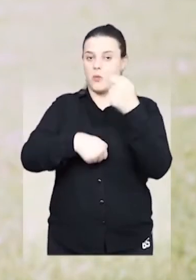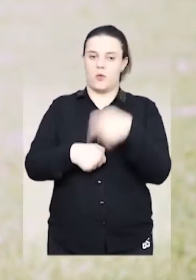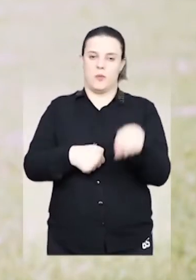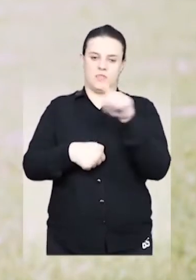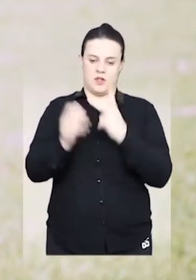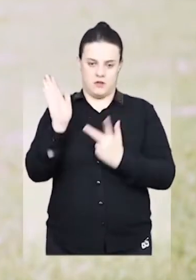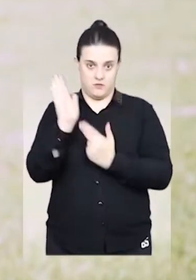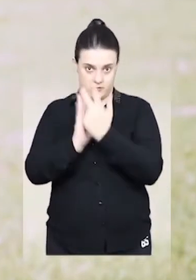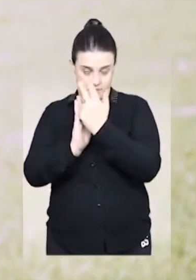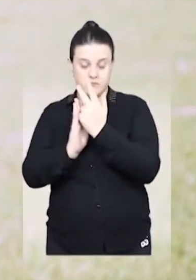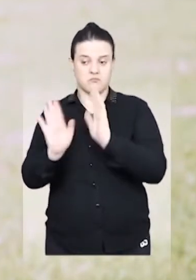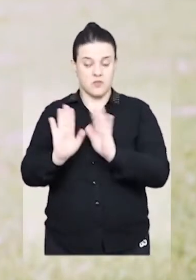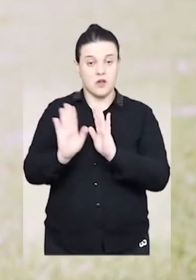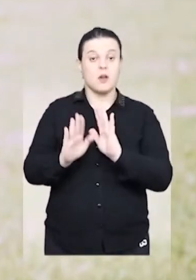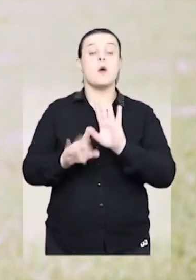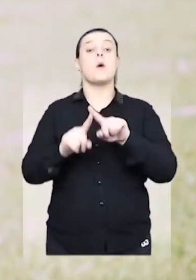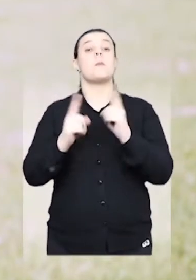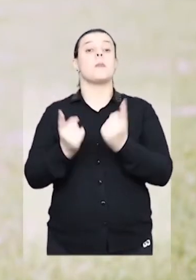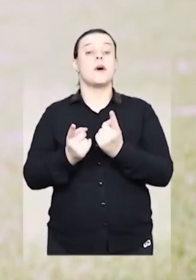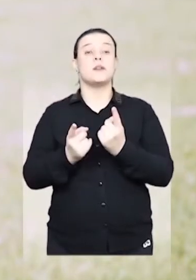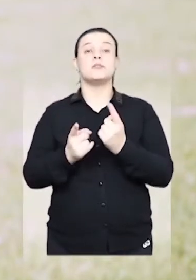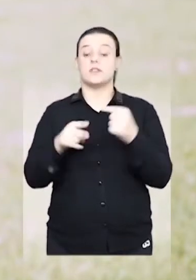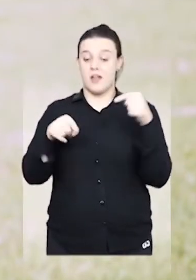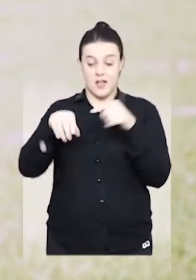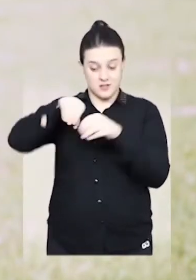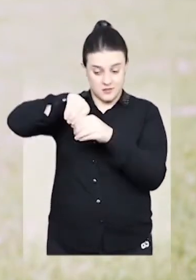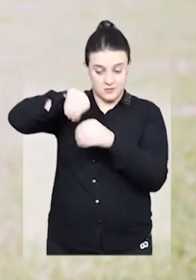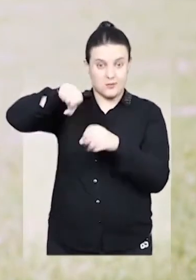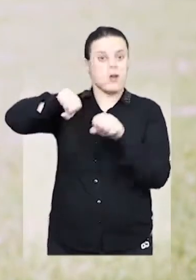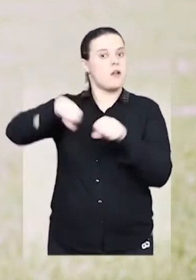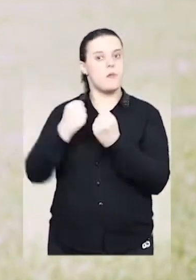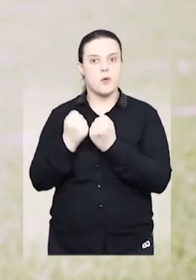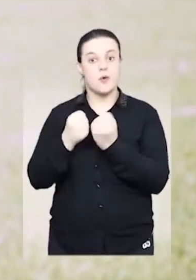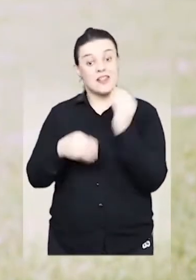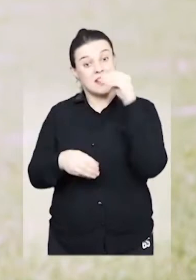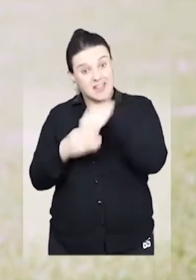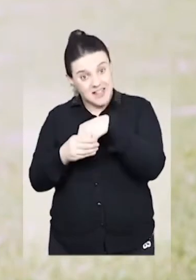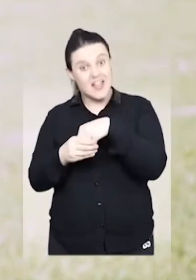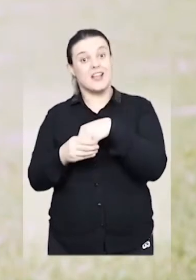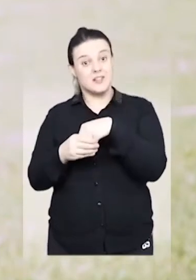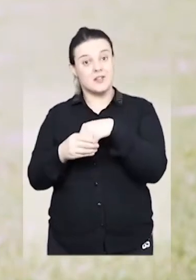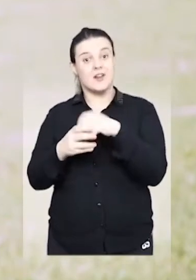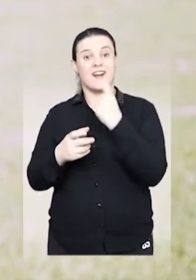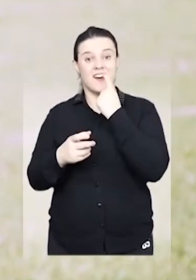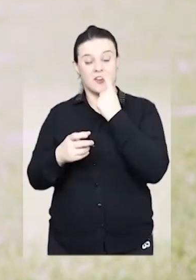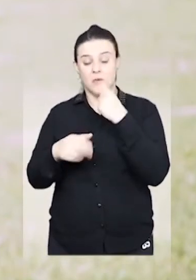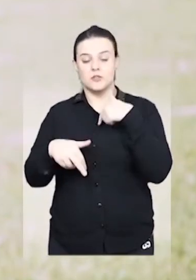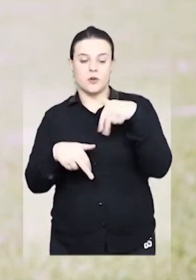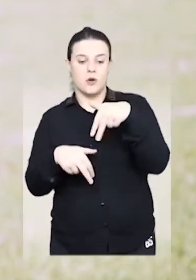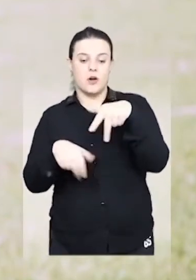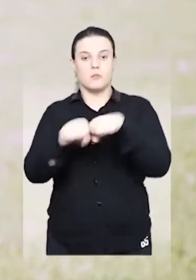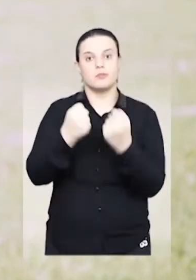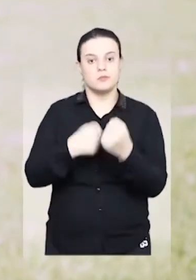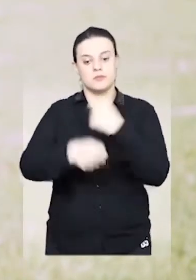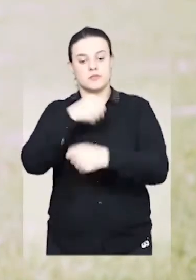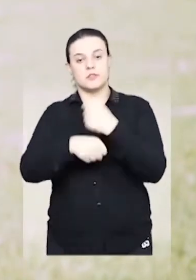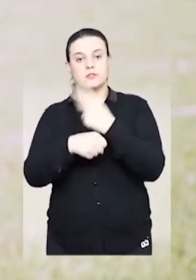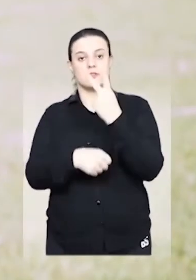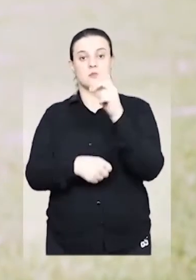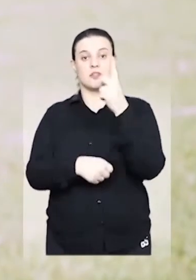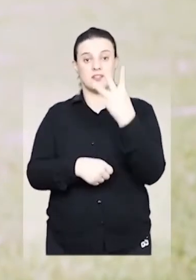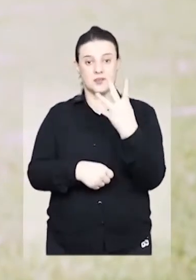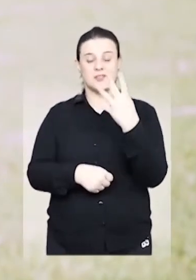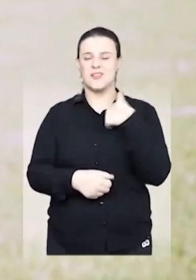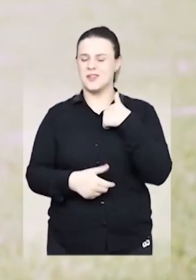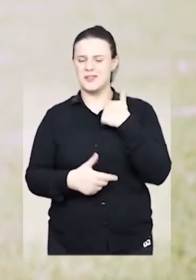sem operações nem nada. Mas essa haste, ela quebrou dentro do meu osso quebrado enquanto eu andava, em 2014. E aí